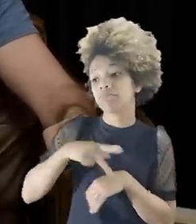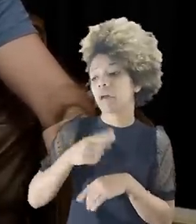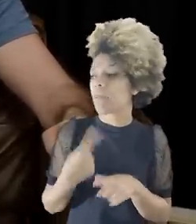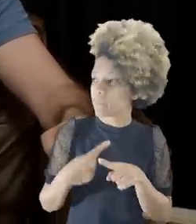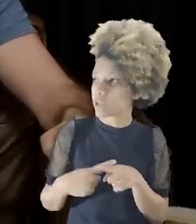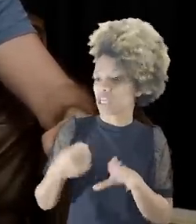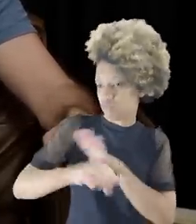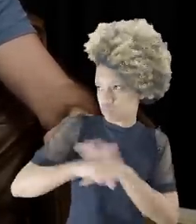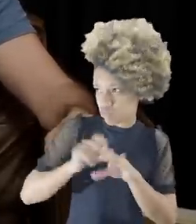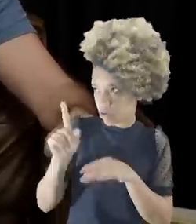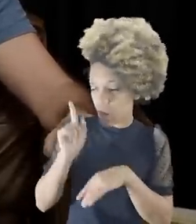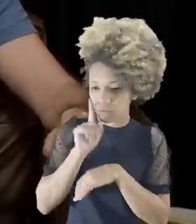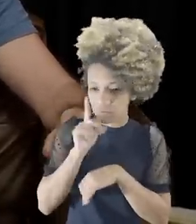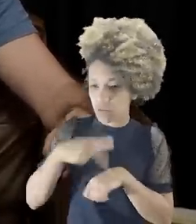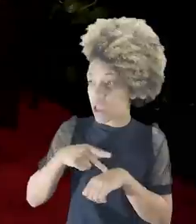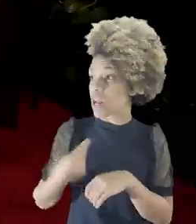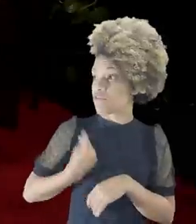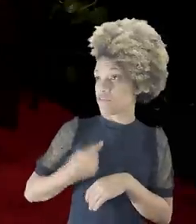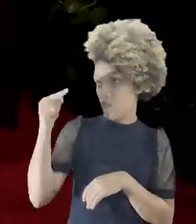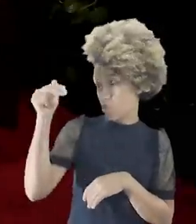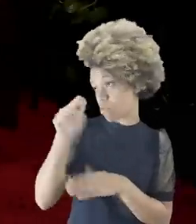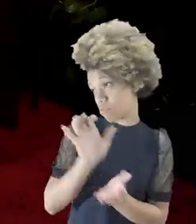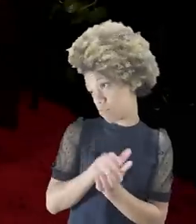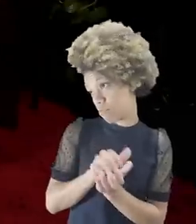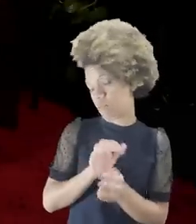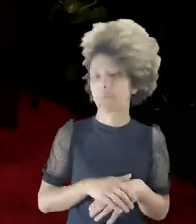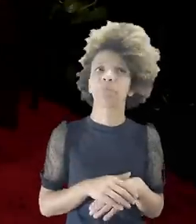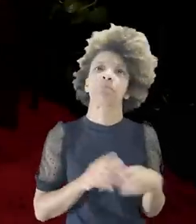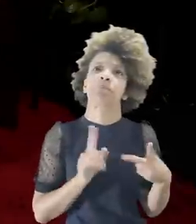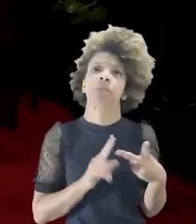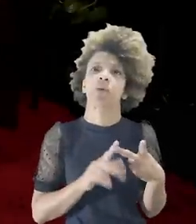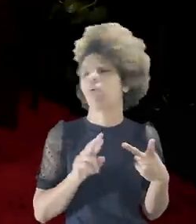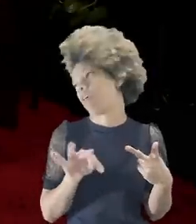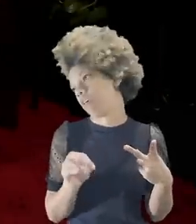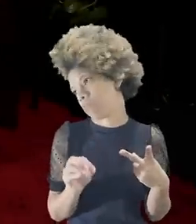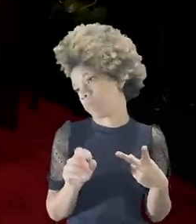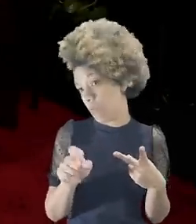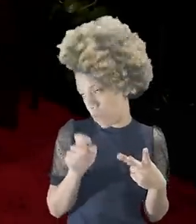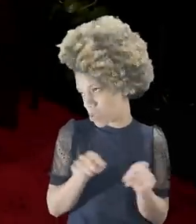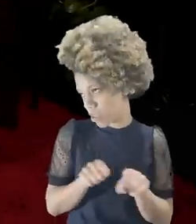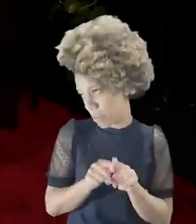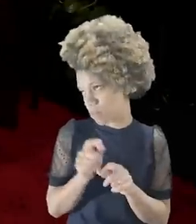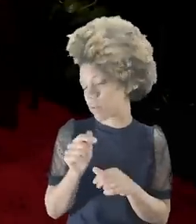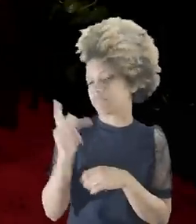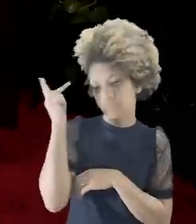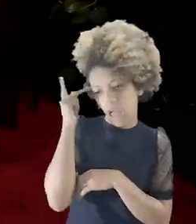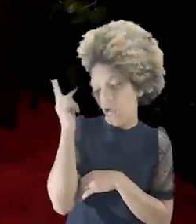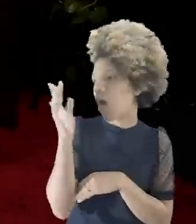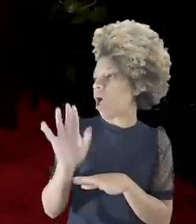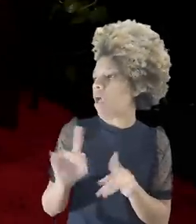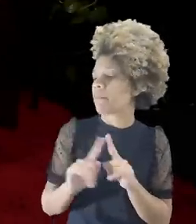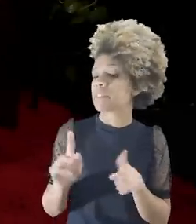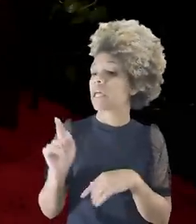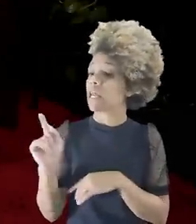porque ele jogou por Gonzaga ele é do Recife né Aí você tem o rato armador da Seleção Brasileira ele é da Bahia assim